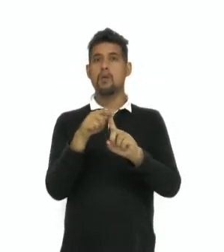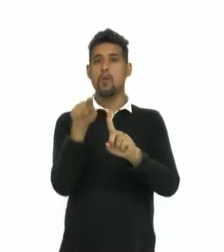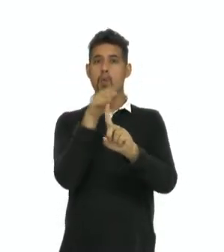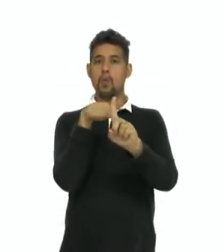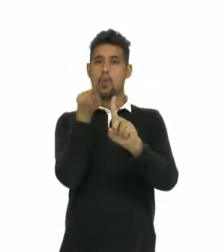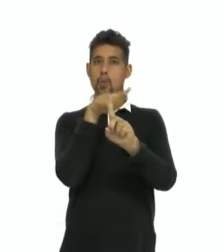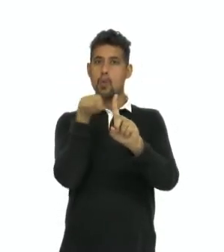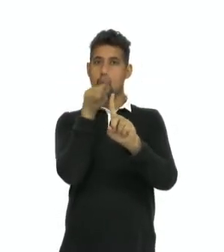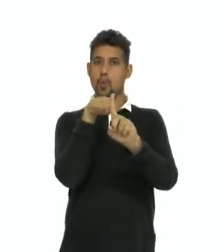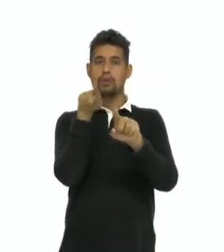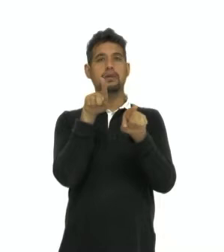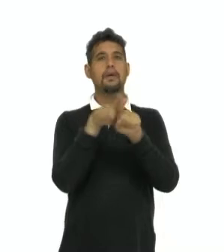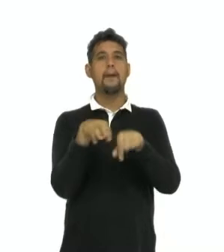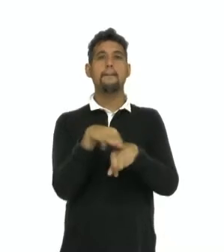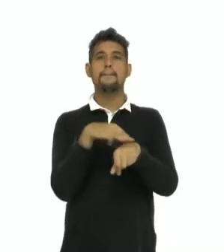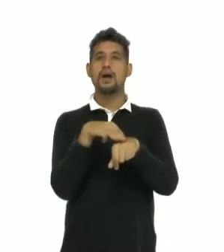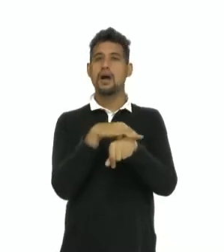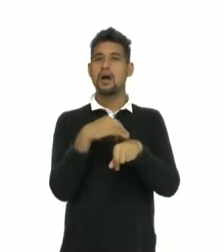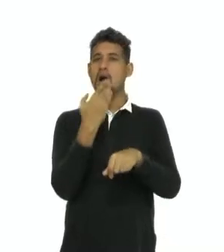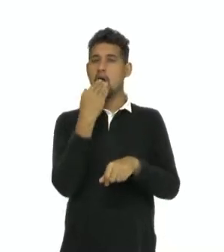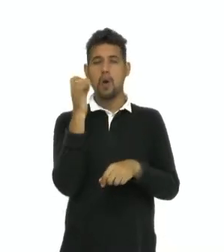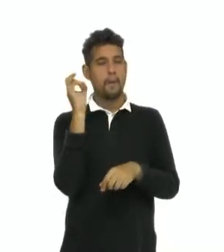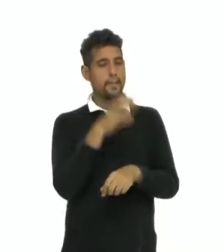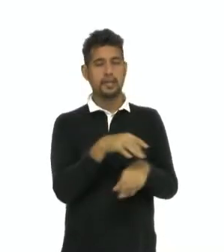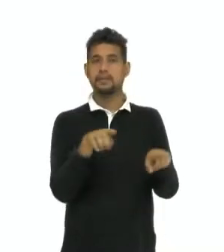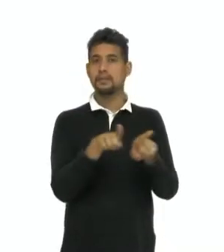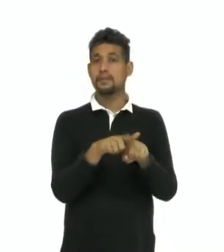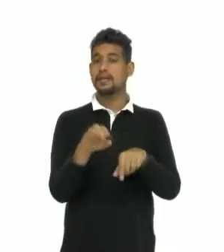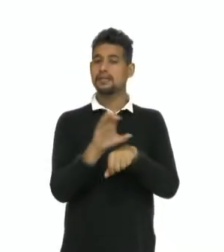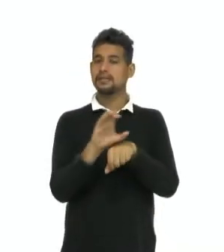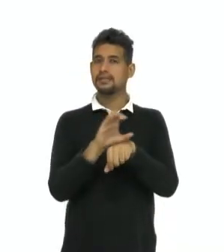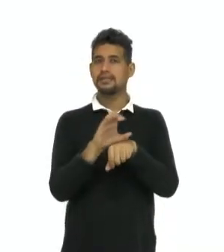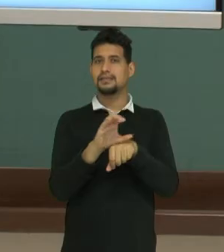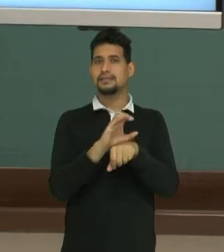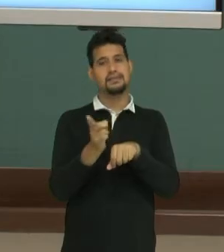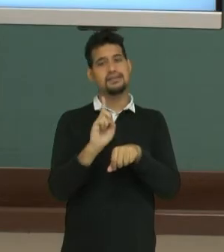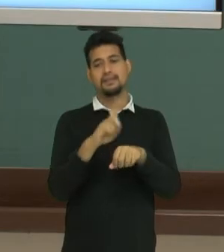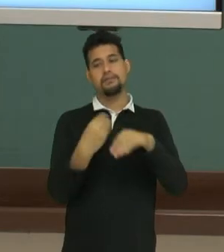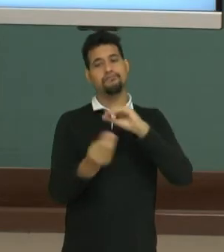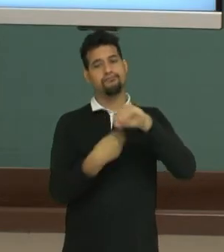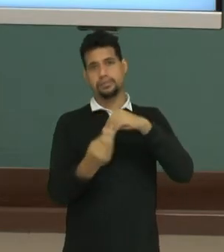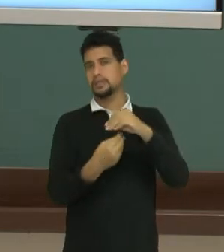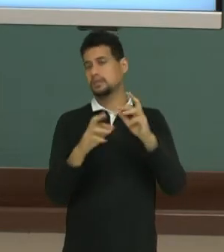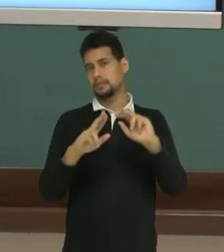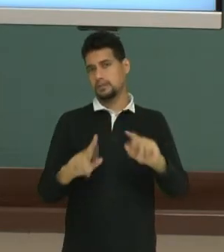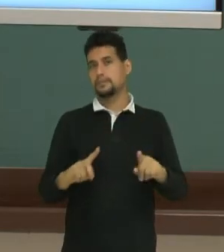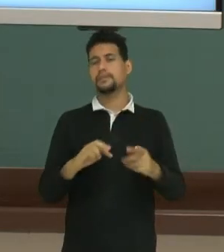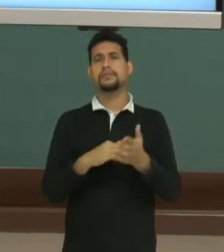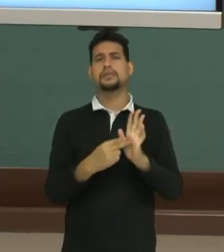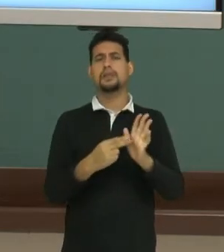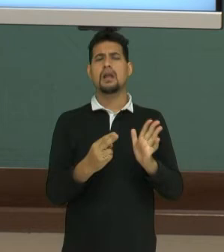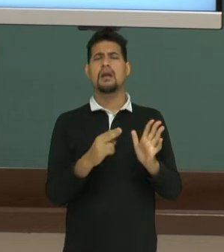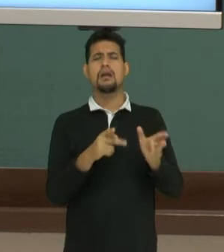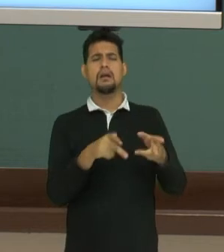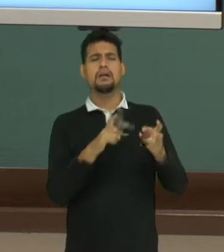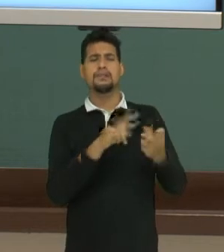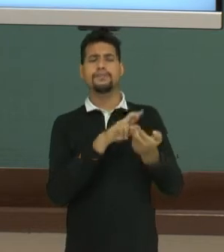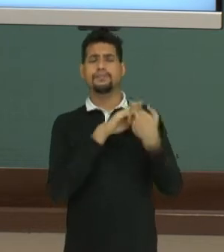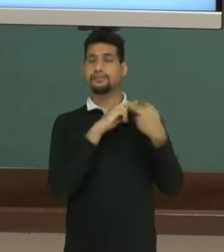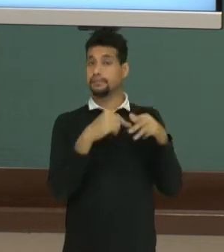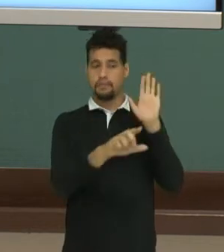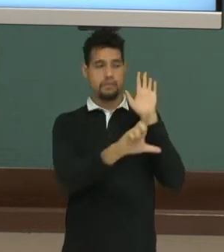para orgânico e cinza para não recicláveis ou misturados. Segundo os órgãos responsáveis